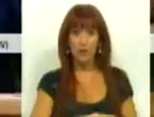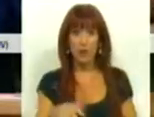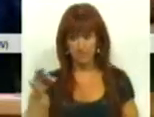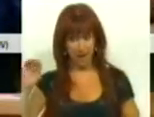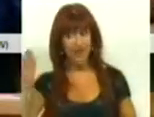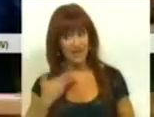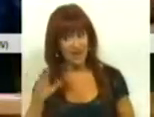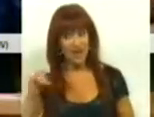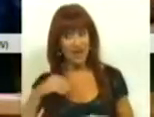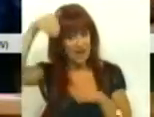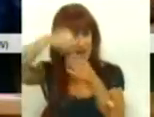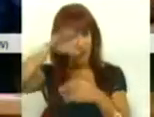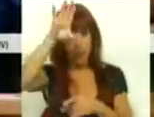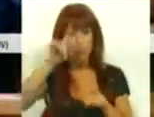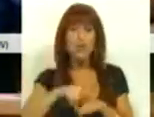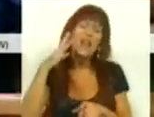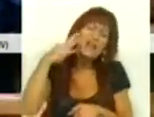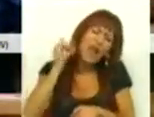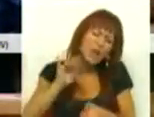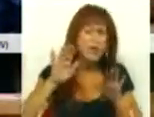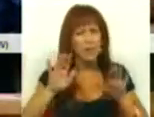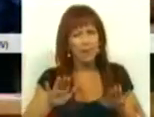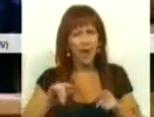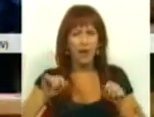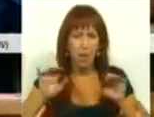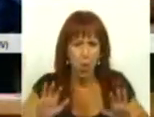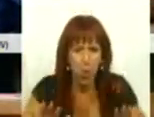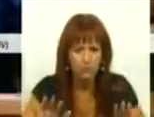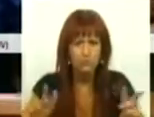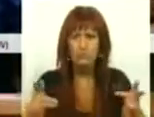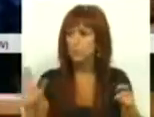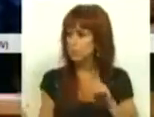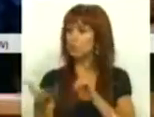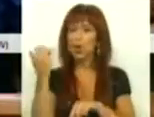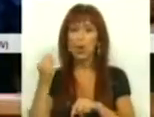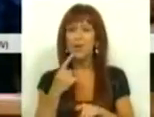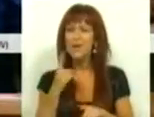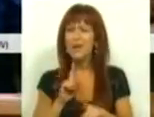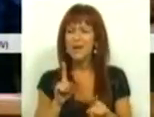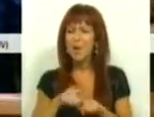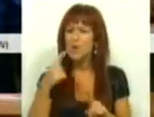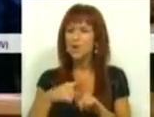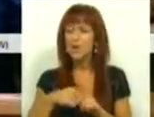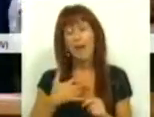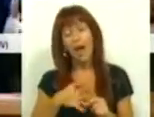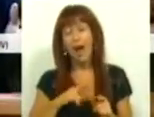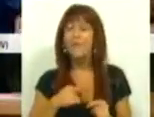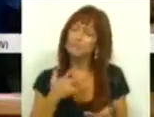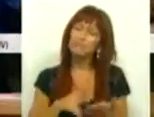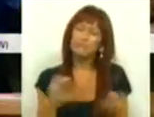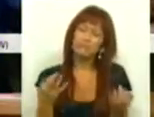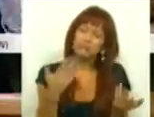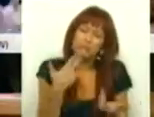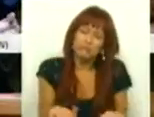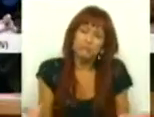o PSD e o CDS no governo, tentou-se travar a fundo, o que foi conseguido não com o sucesso desejado,